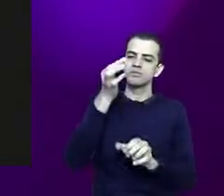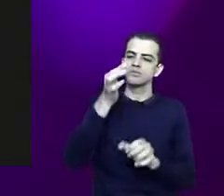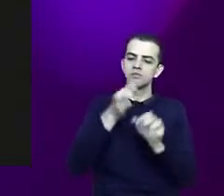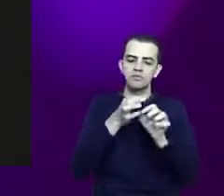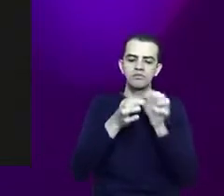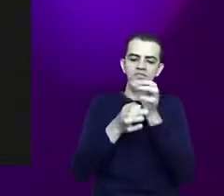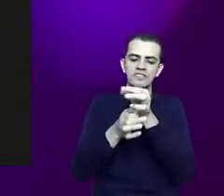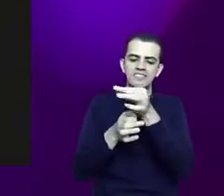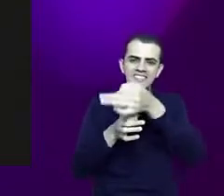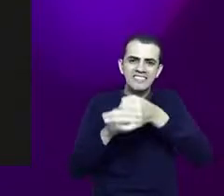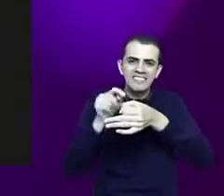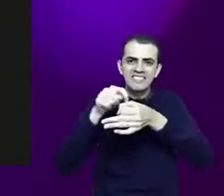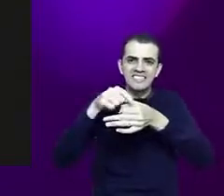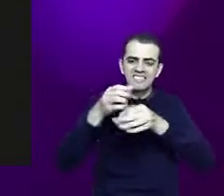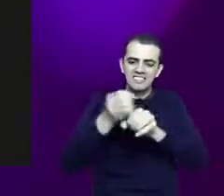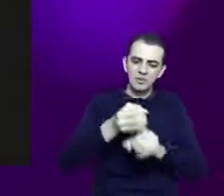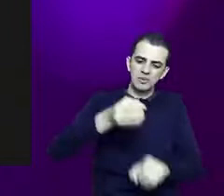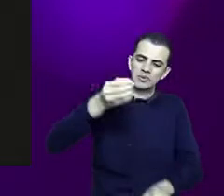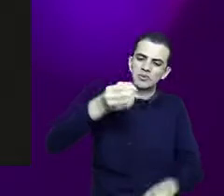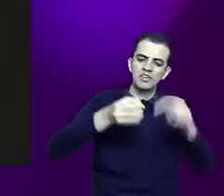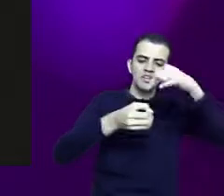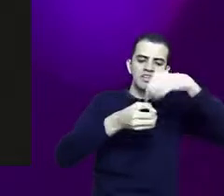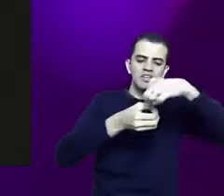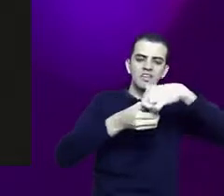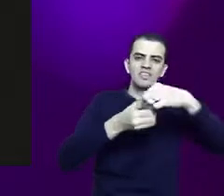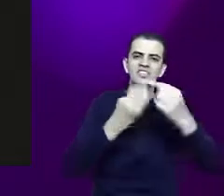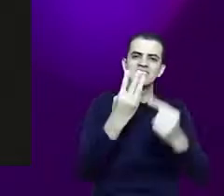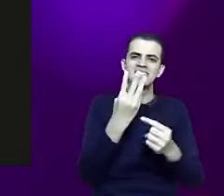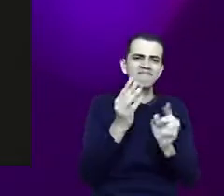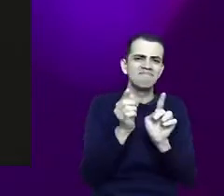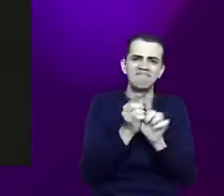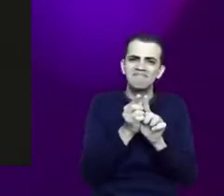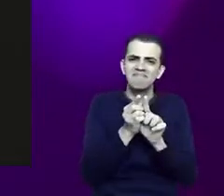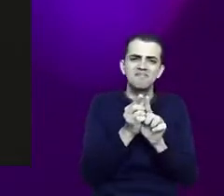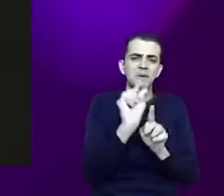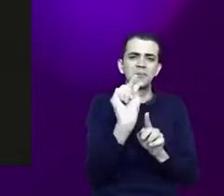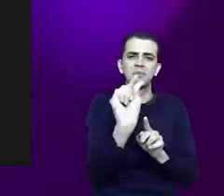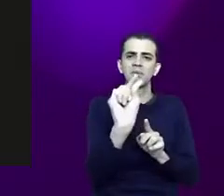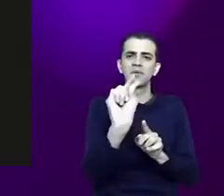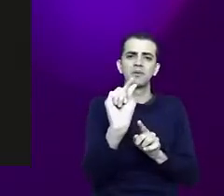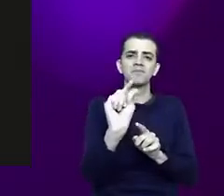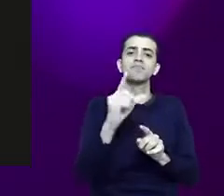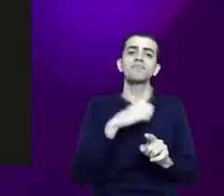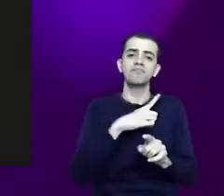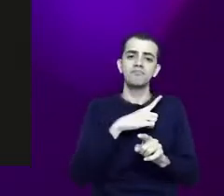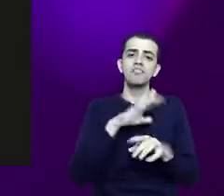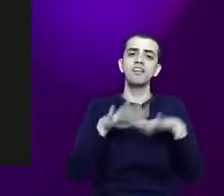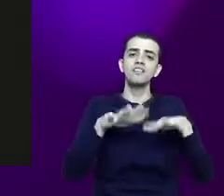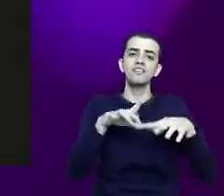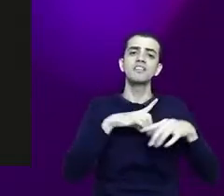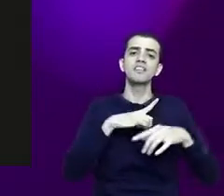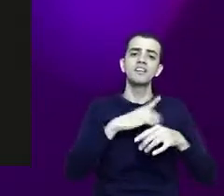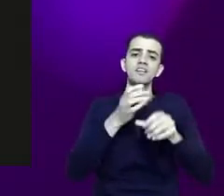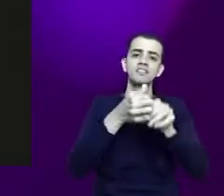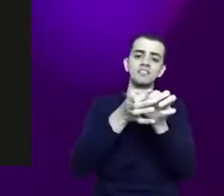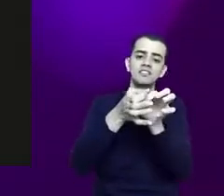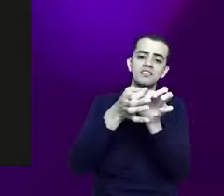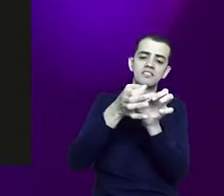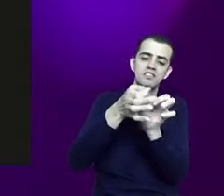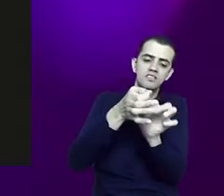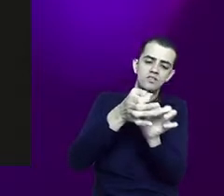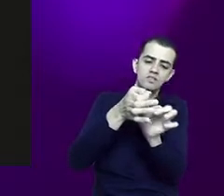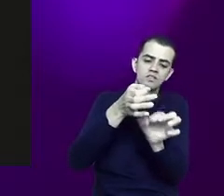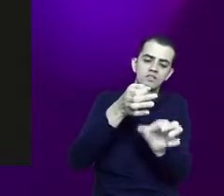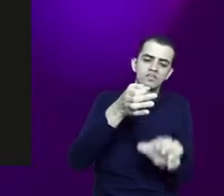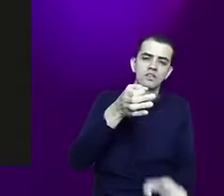estreito e normalmente ele tem uma versão alterada, né? Tem um aumento de antiversão. E daí você tem que